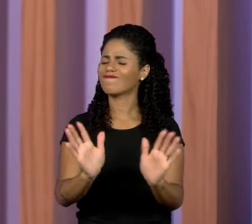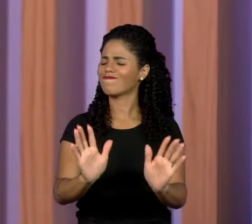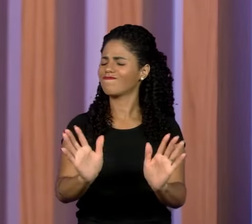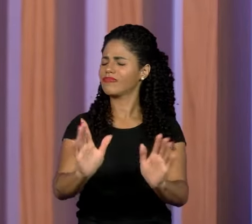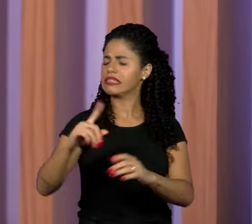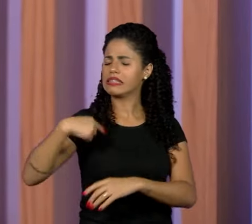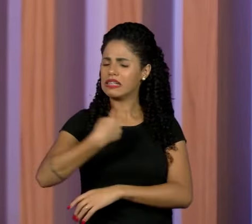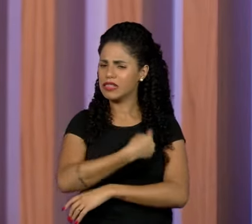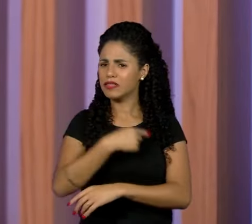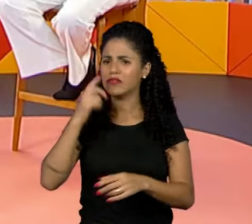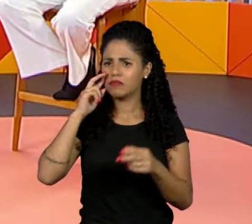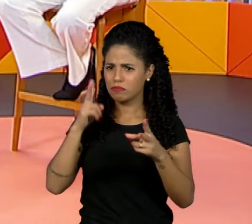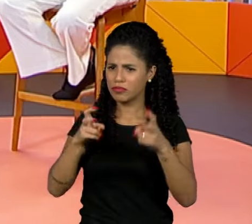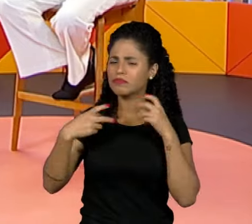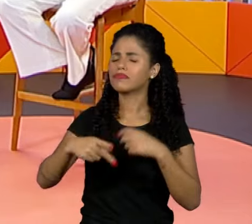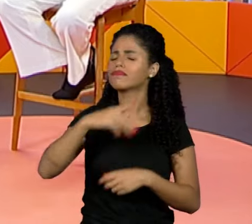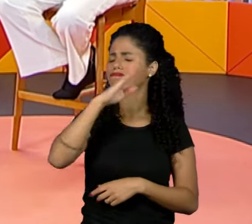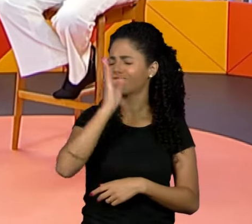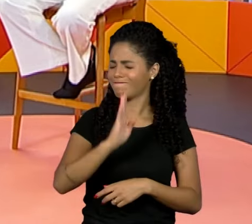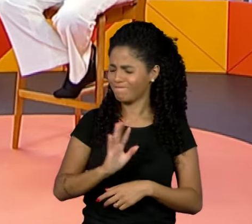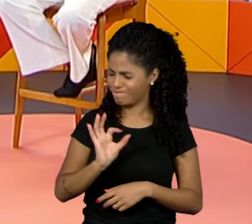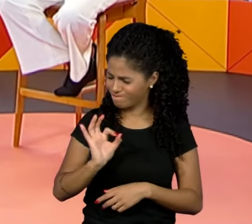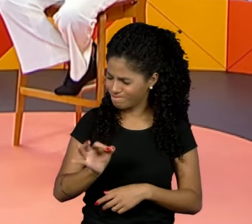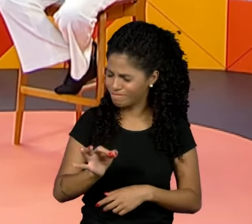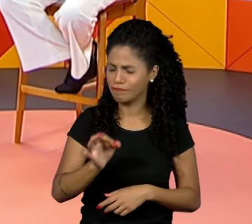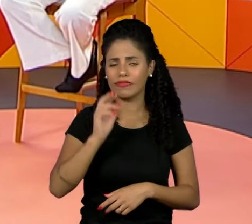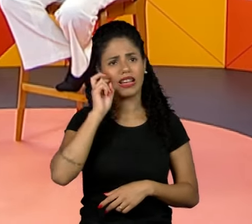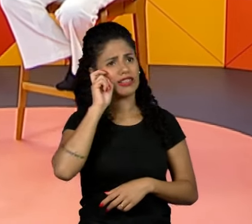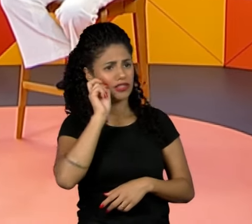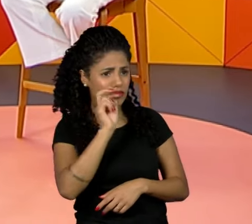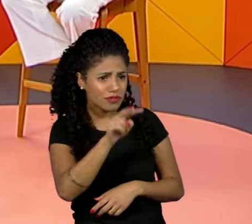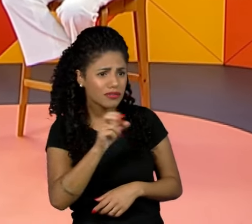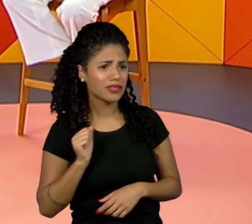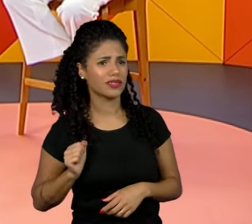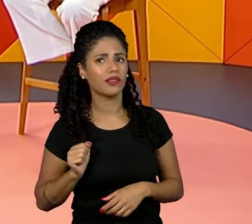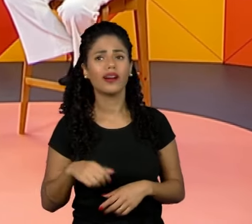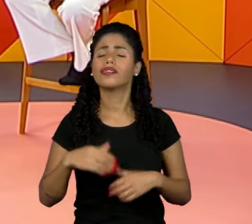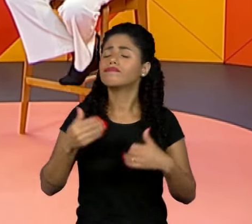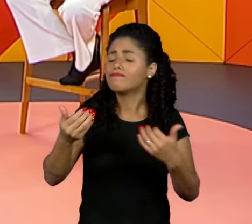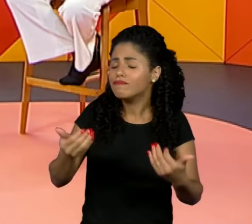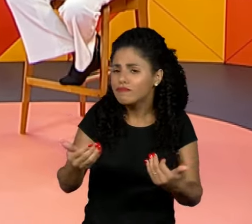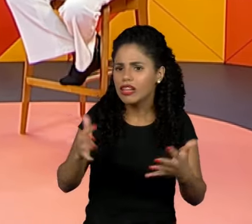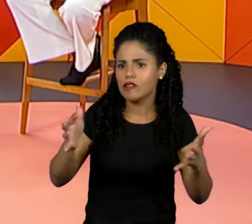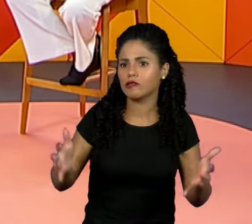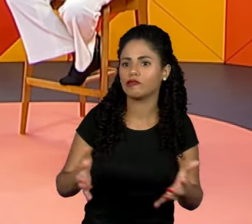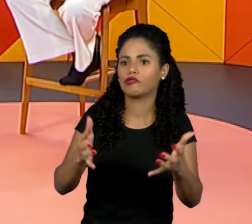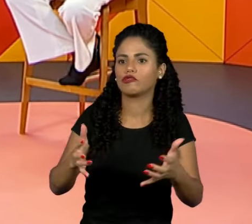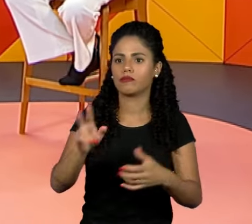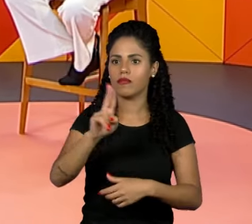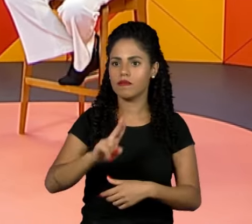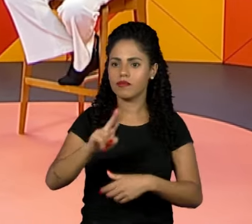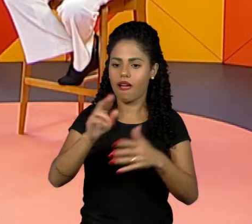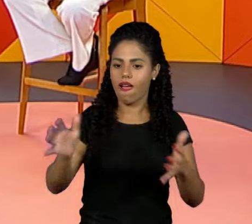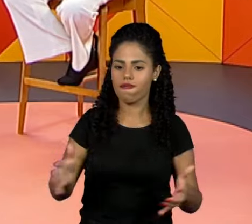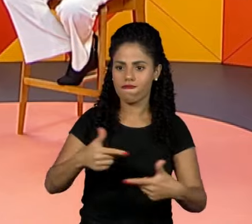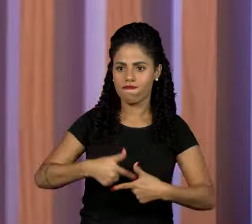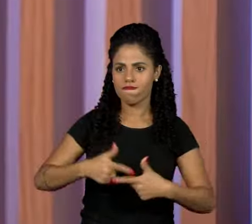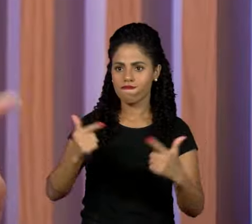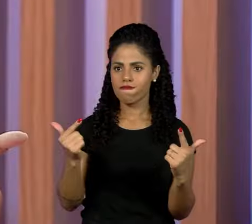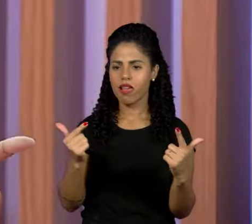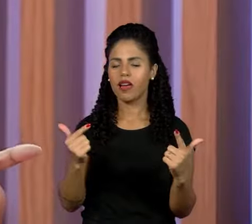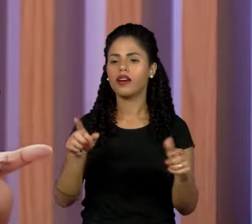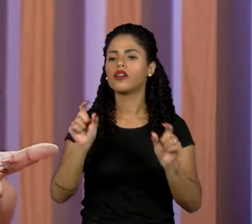vê isso aqui no Brasil também. A gente está assistindo essa situação. Um estímulo ao uso de armas, né? Que